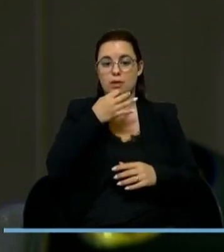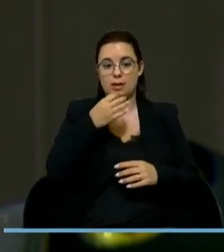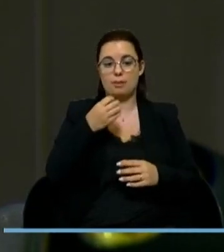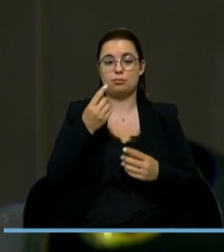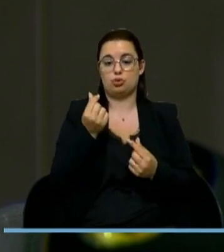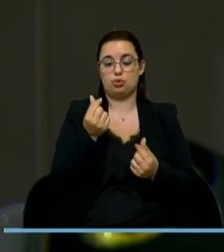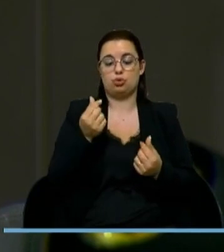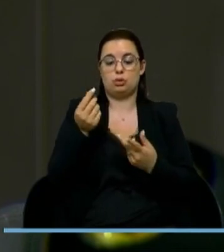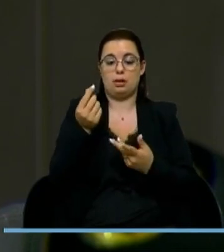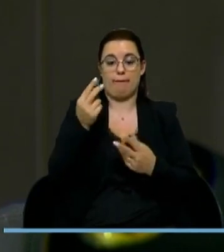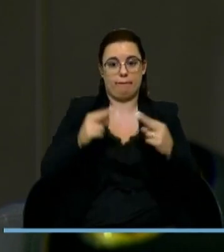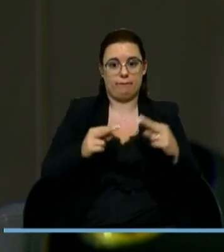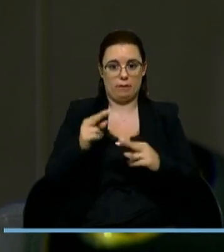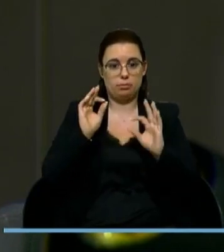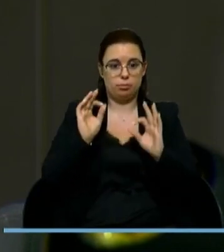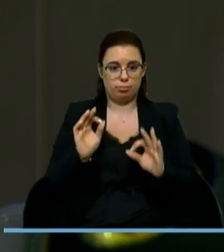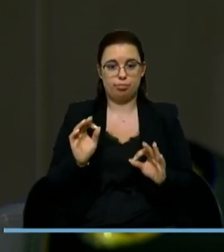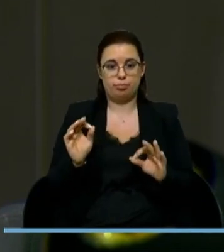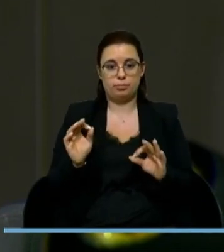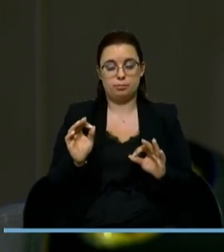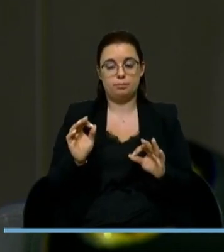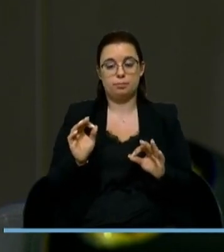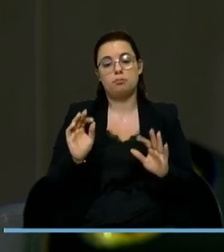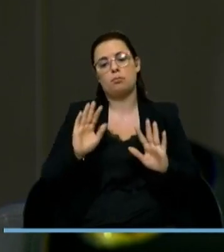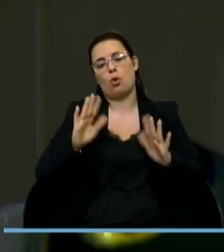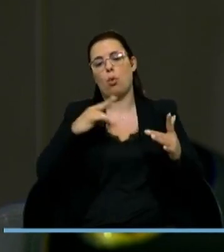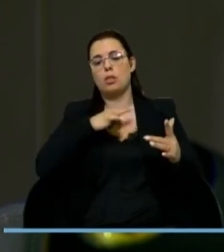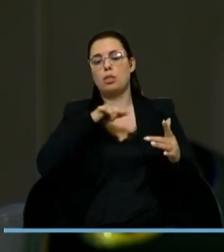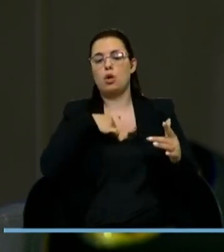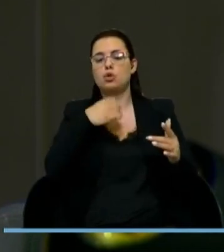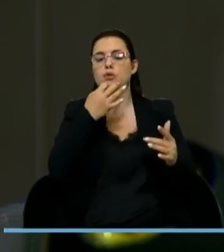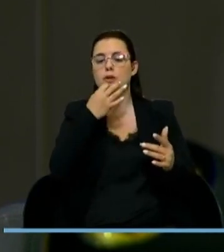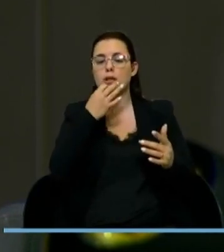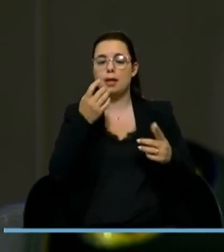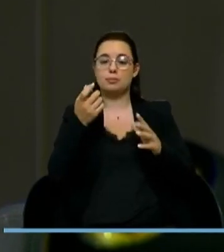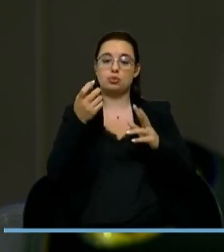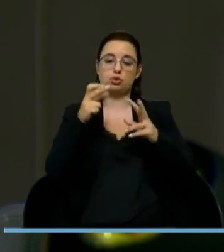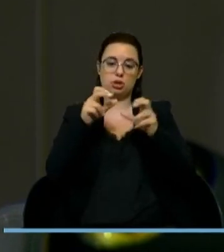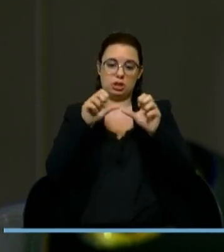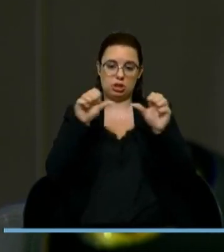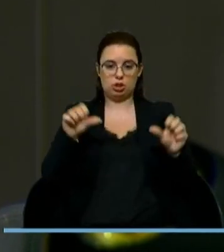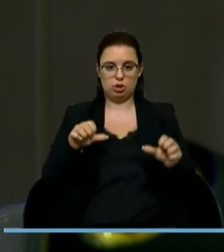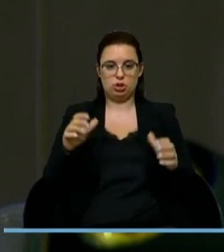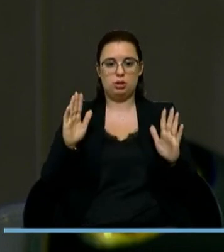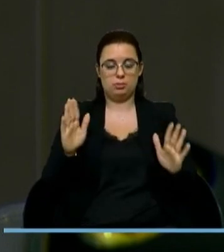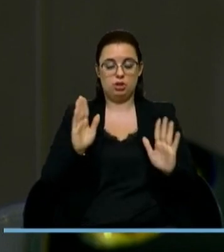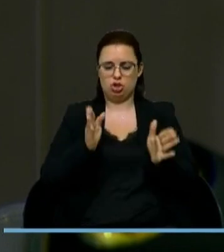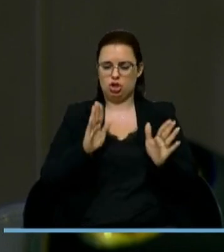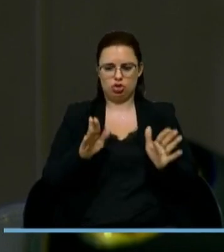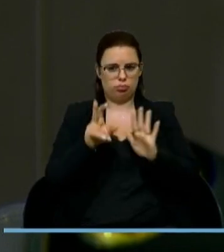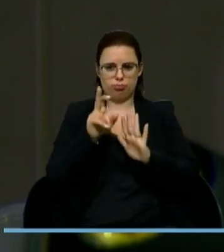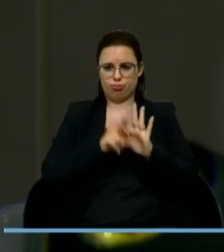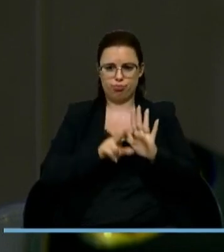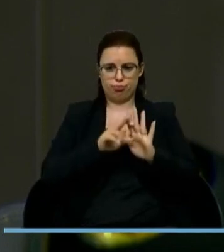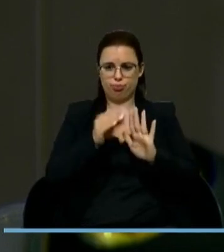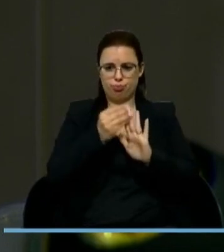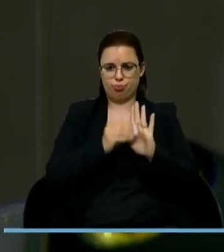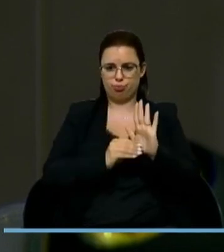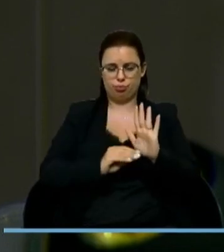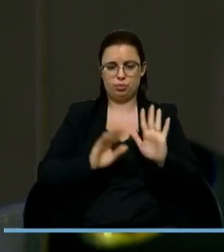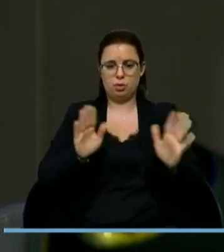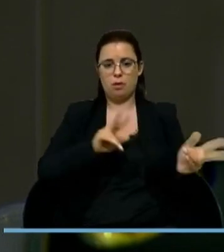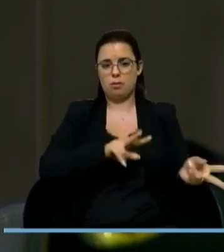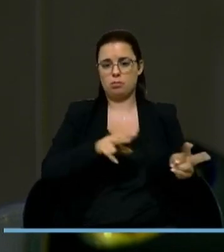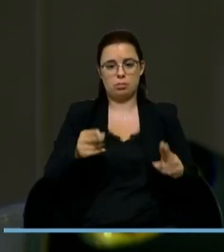são instrumentos financeiros, e, portanto, quando falamos deste regime DLT Pilot, ele já está em vigor. É um regulamento, portanto, não